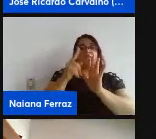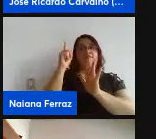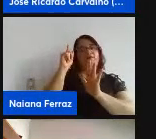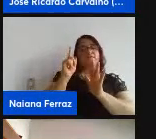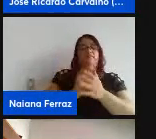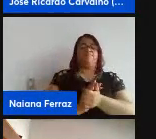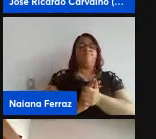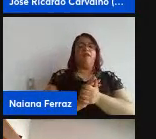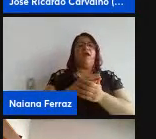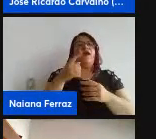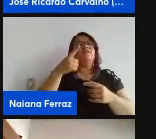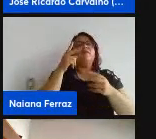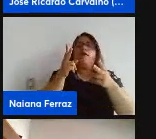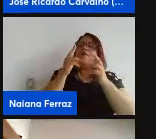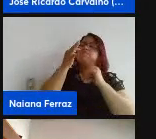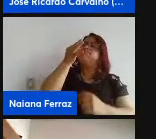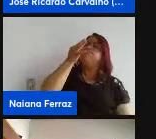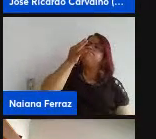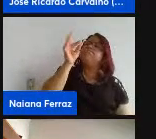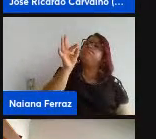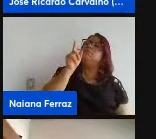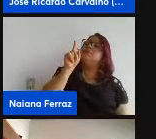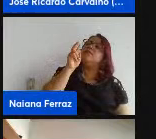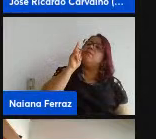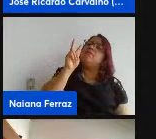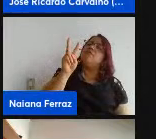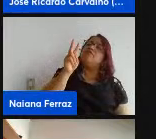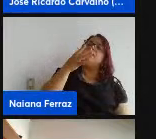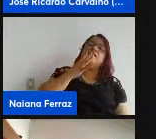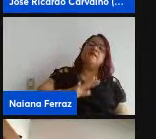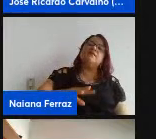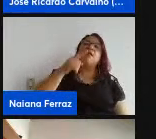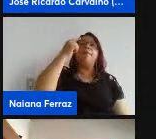vão pensando sobre essas questões, elas vão